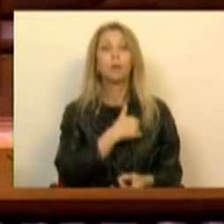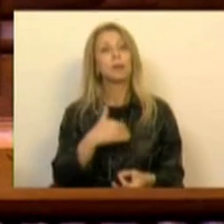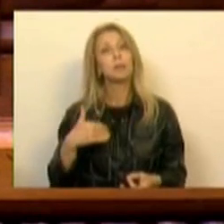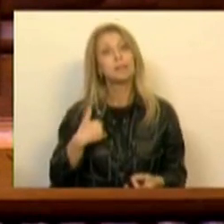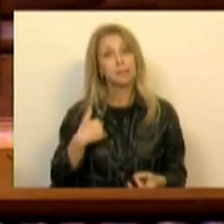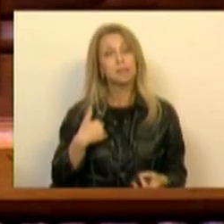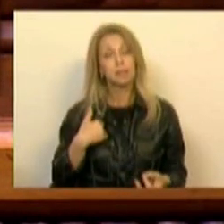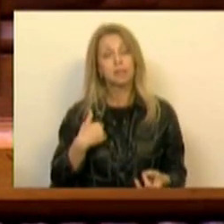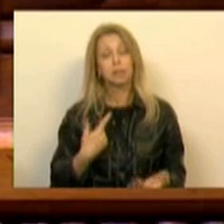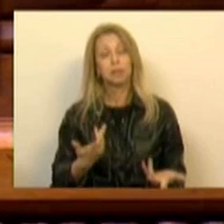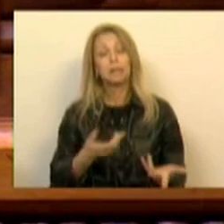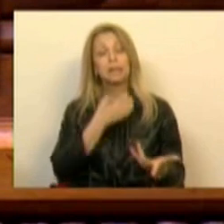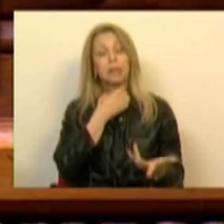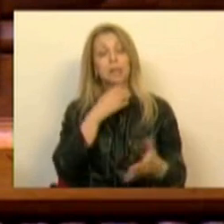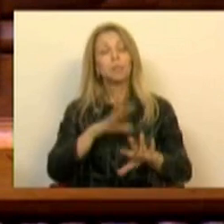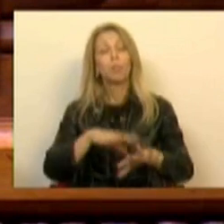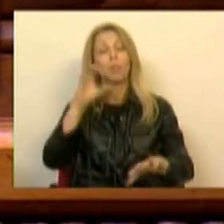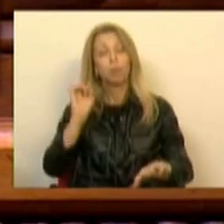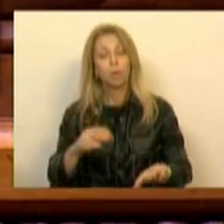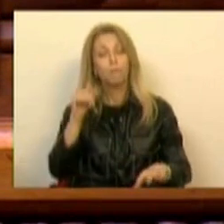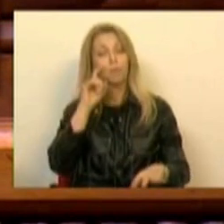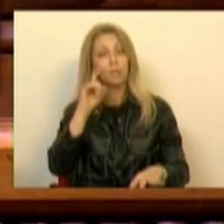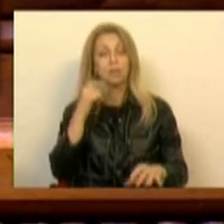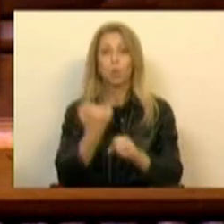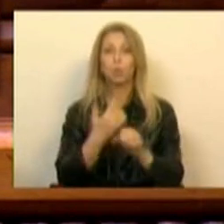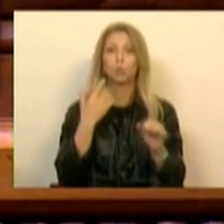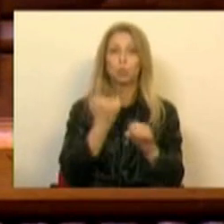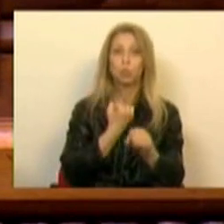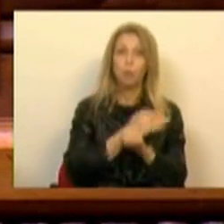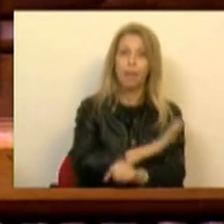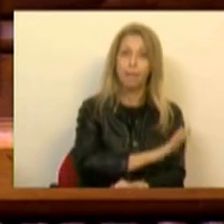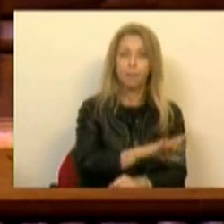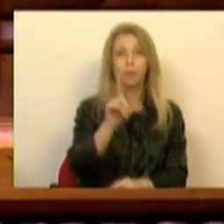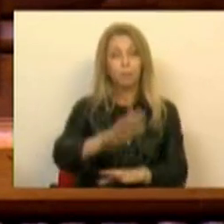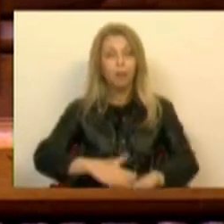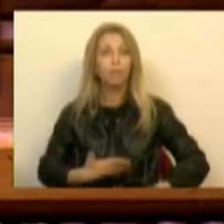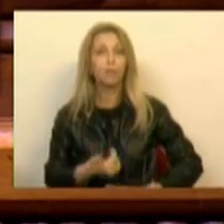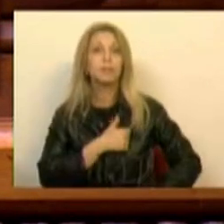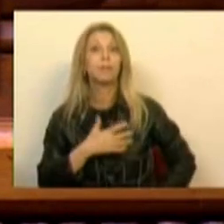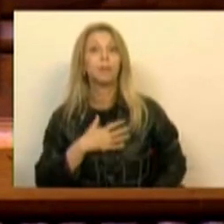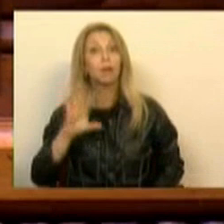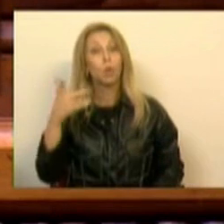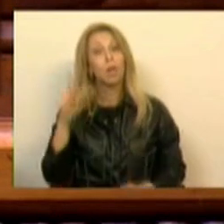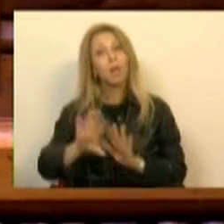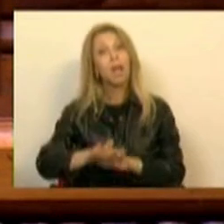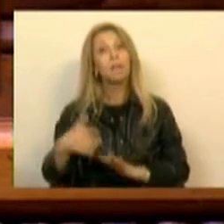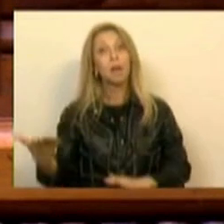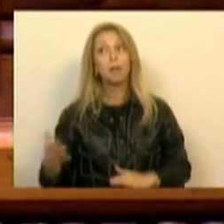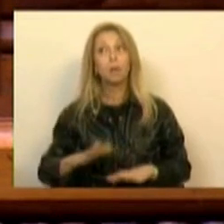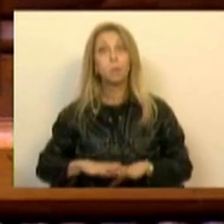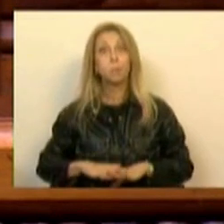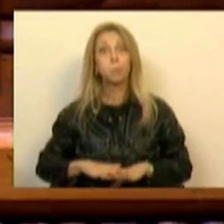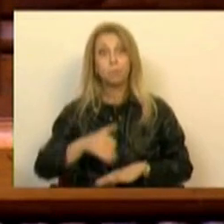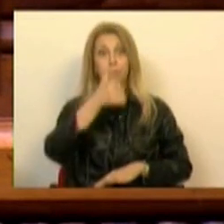crise sanitária com a proteção do emprego e com o reforço das nossas empresas, quando a direita ficou paralisada face